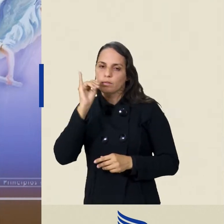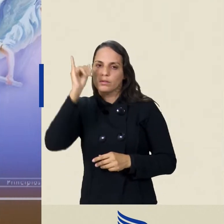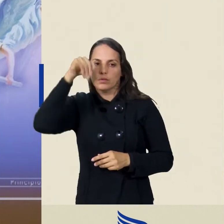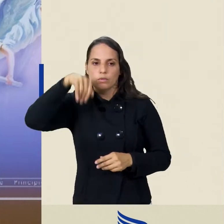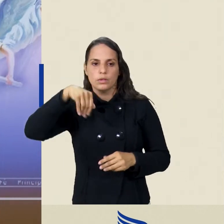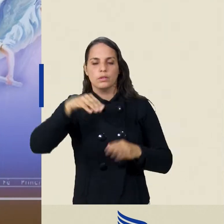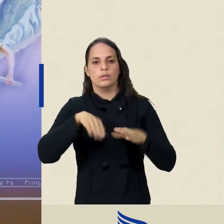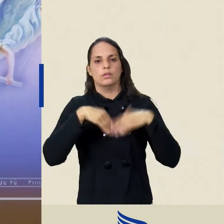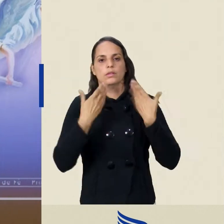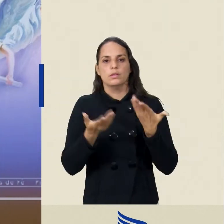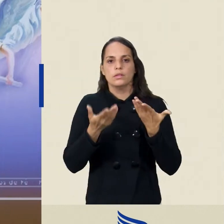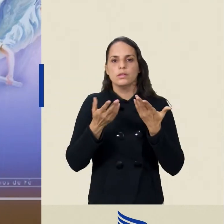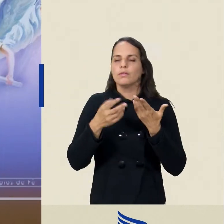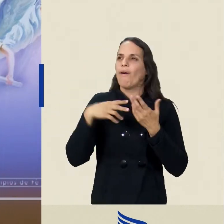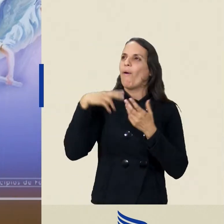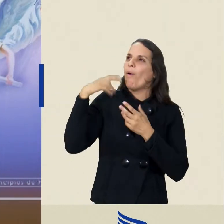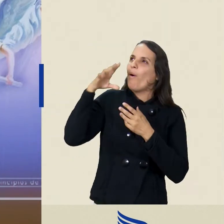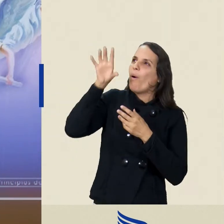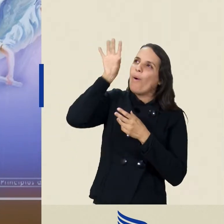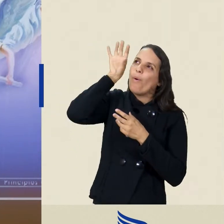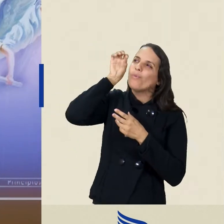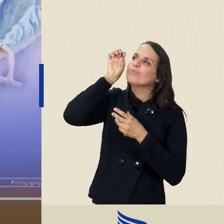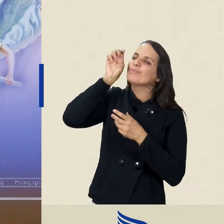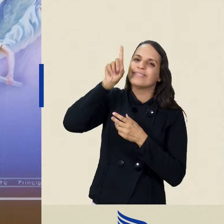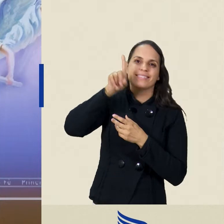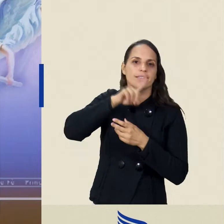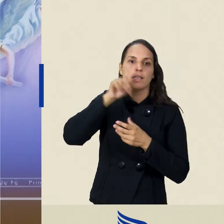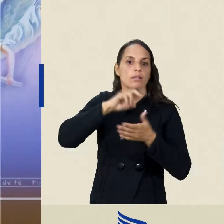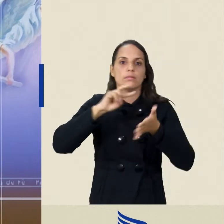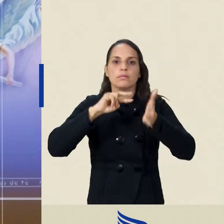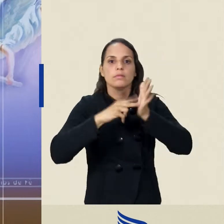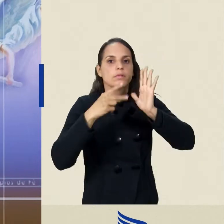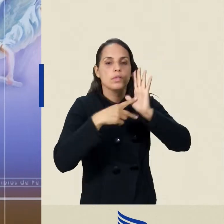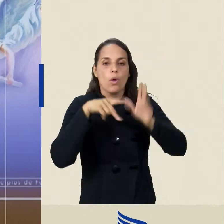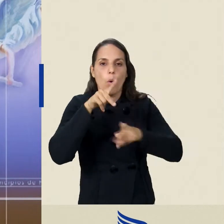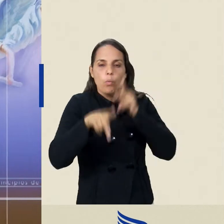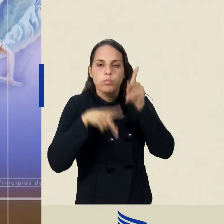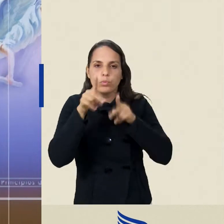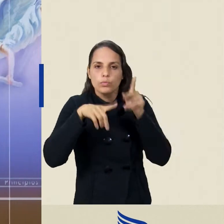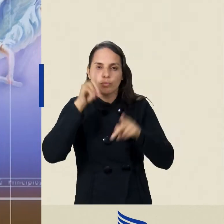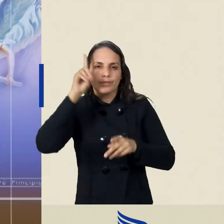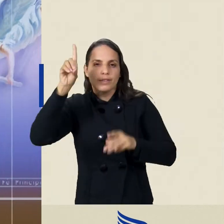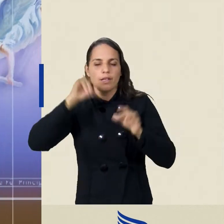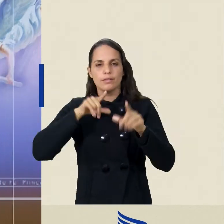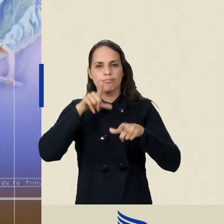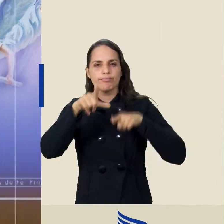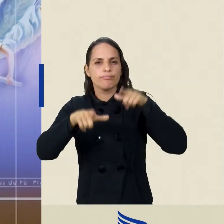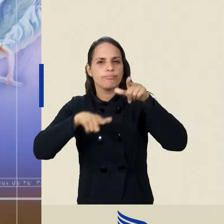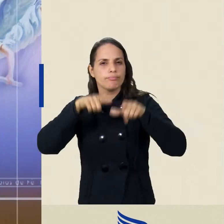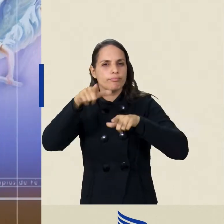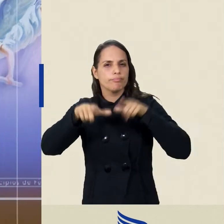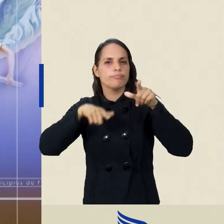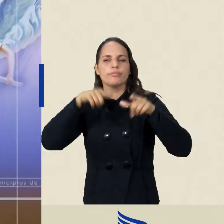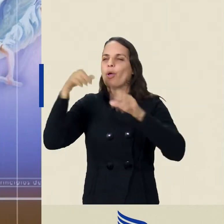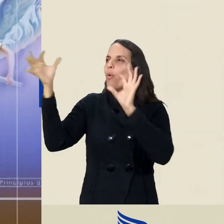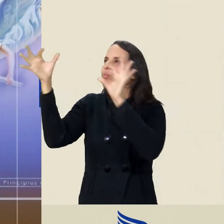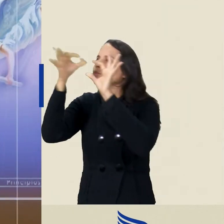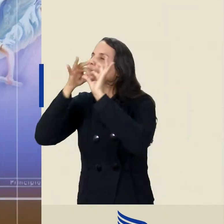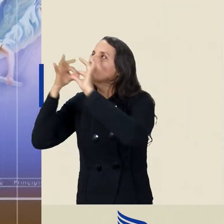ouve a voz desses anjos, pois eles são símbolos do povo de Deus a trabalhar em harmonia com o universo